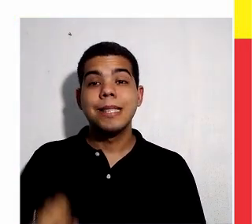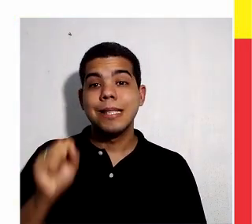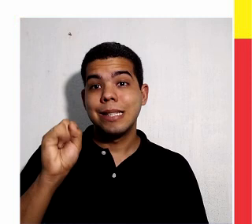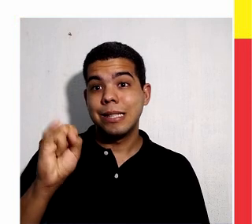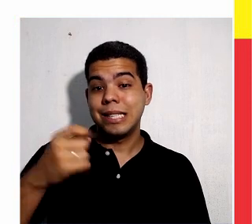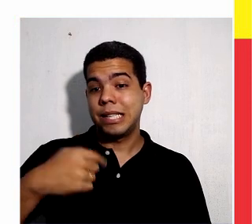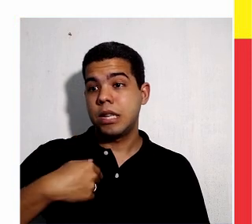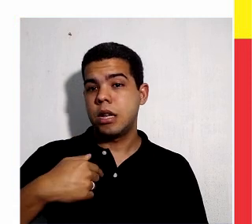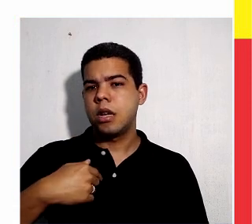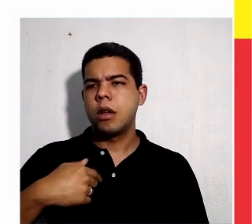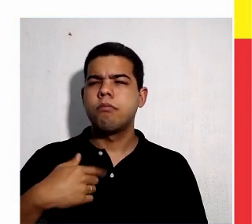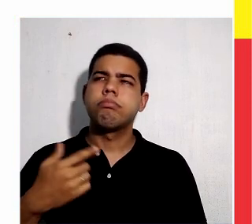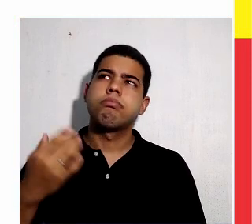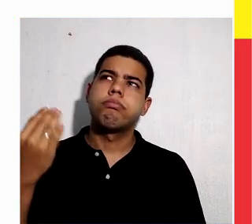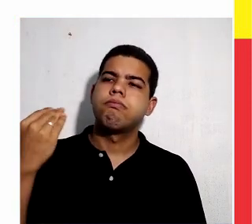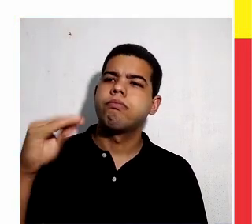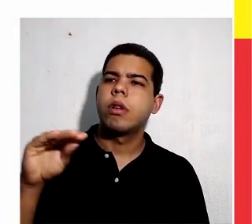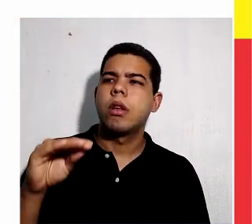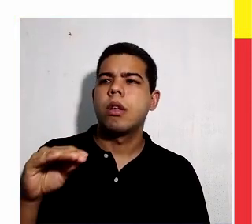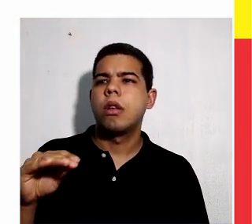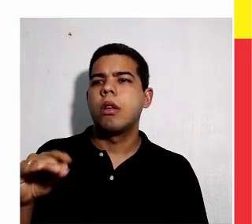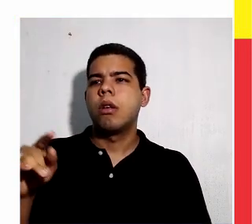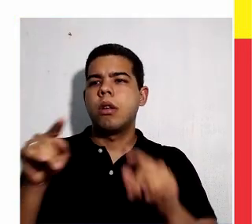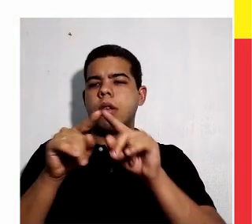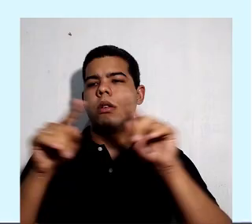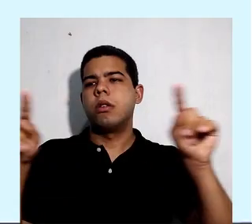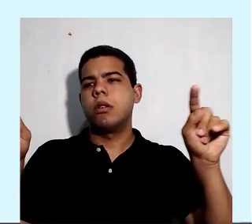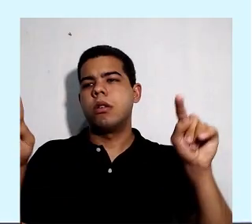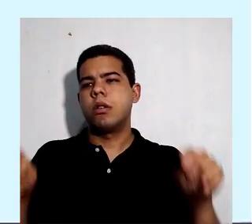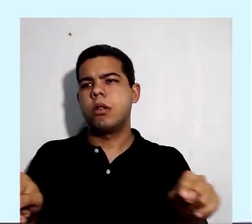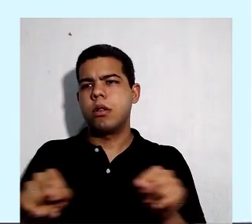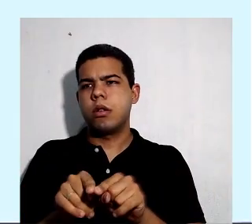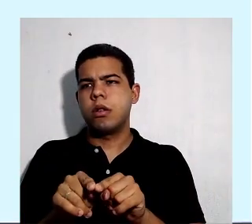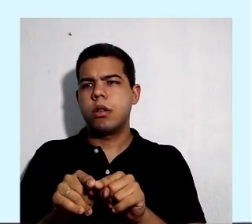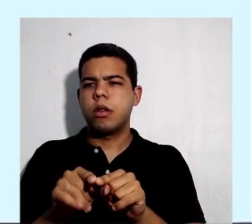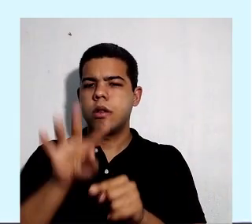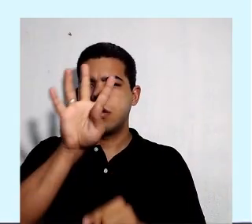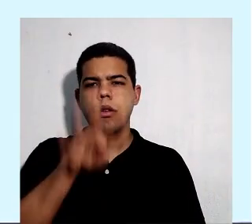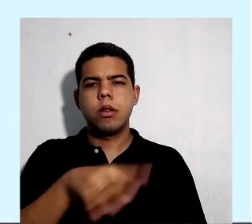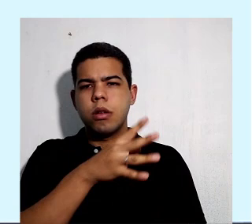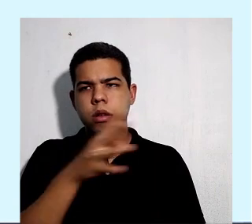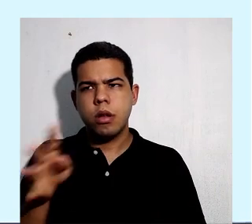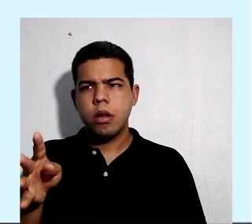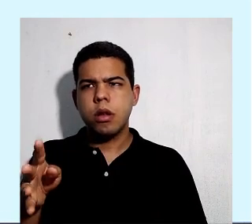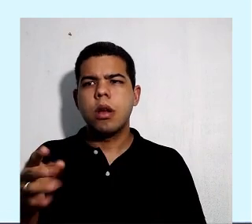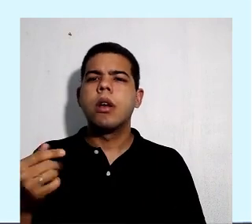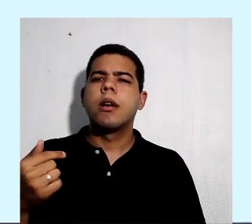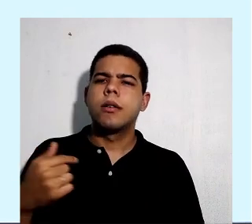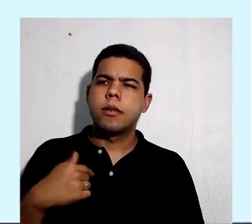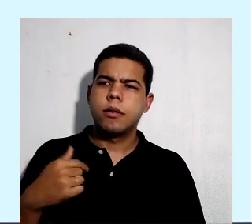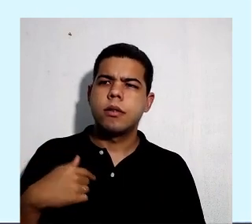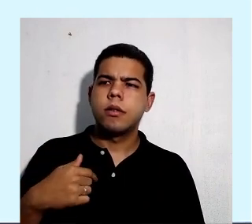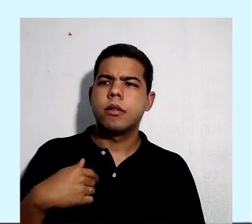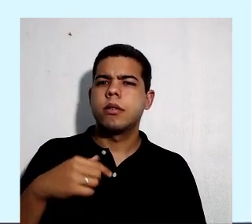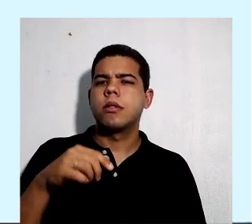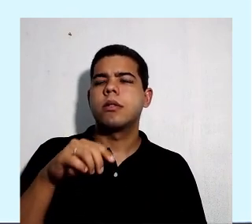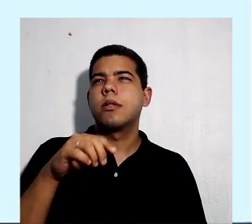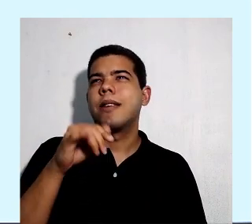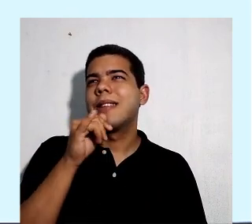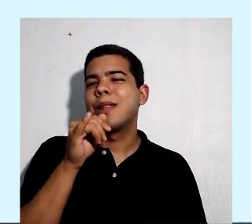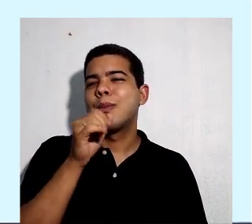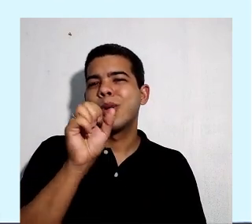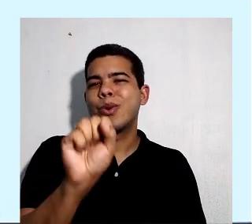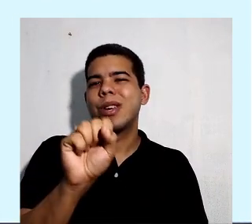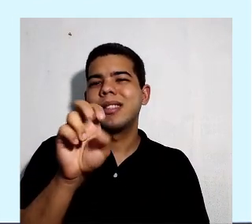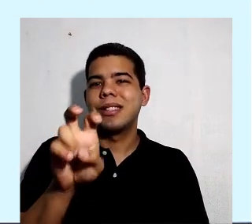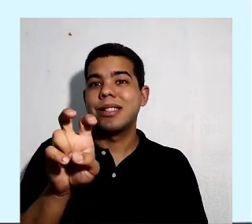Então, se eu colocasse, por exemplo, esse retângulo ali numa malha quadriculada, eu teria